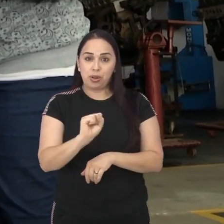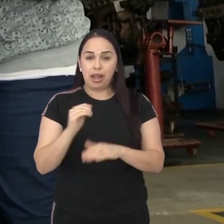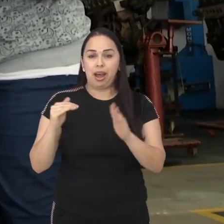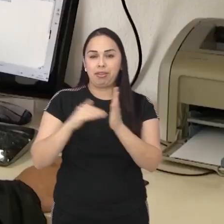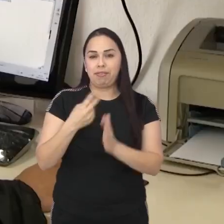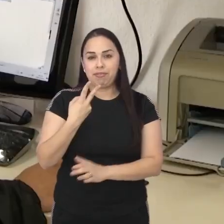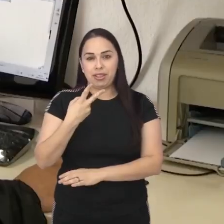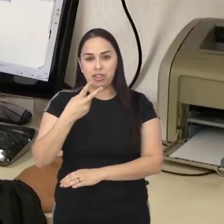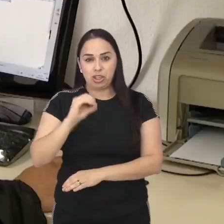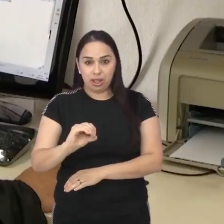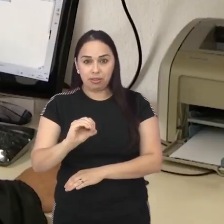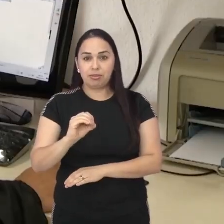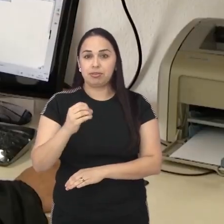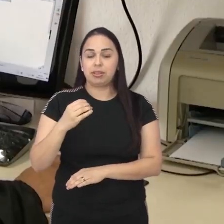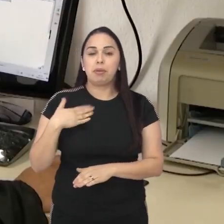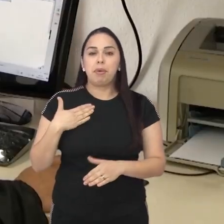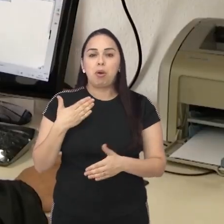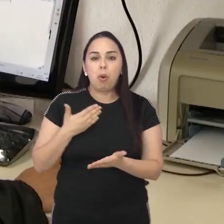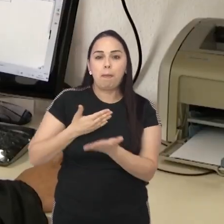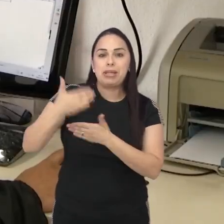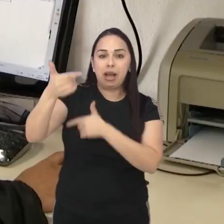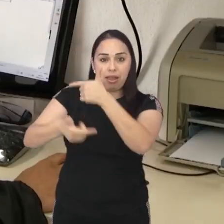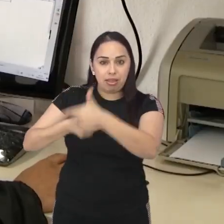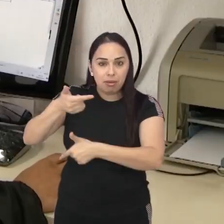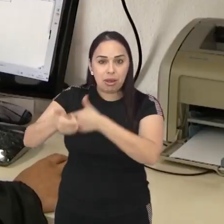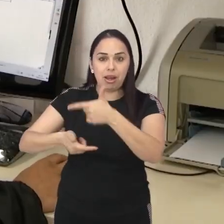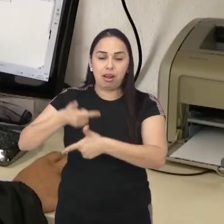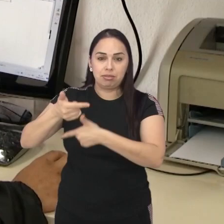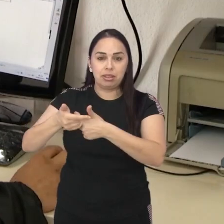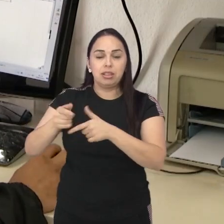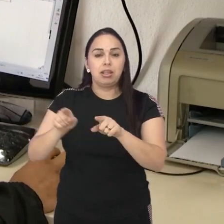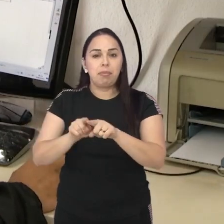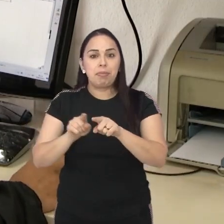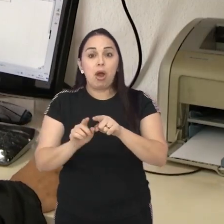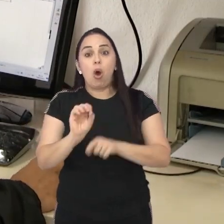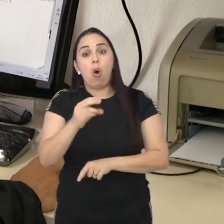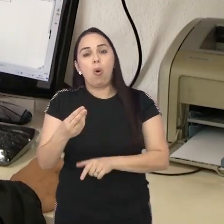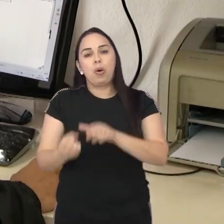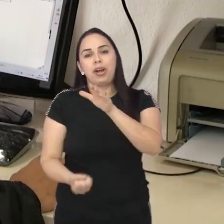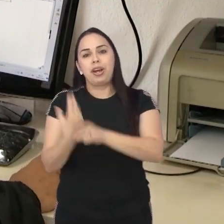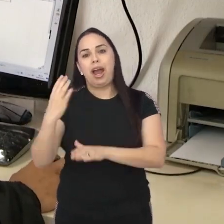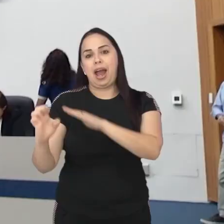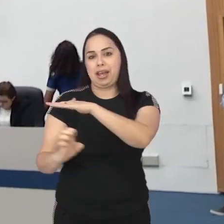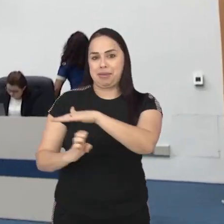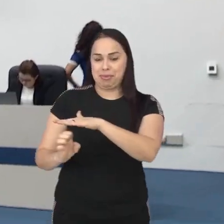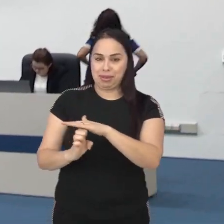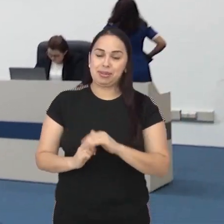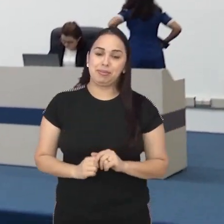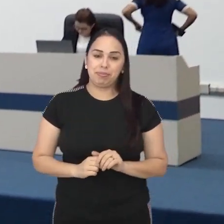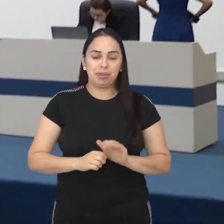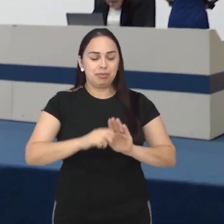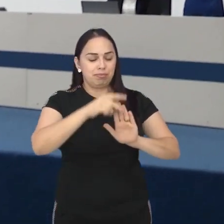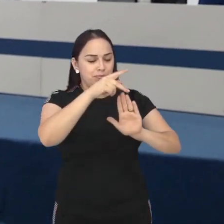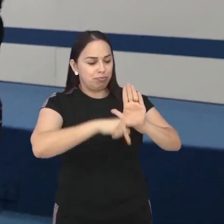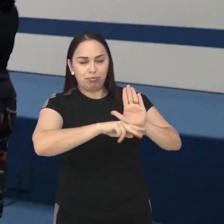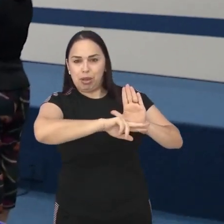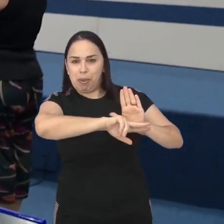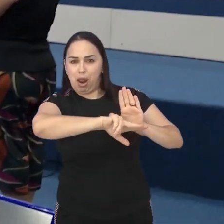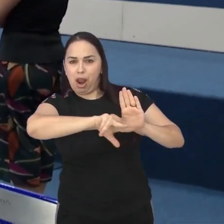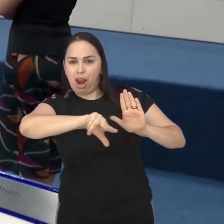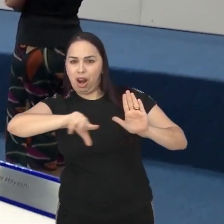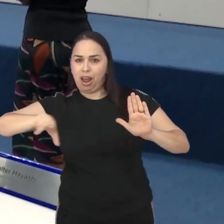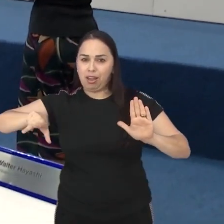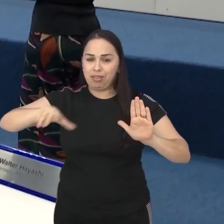29 anos para entrarem no mercado de trabalho ou para criarem seu próprio negócio. Diversos projetos na área